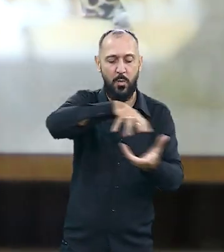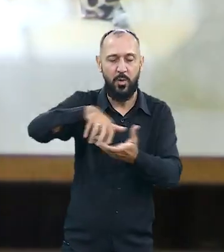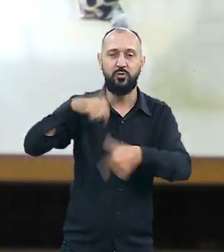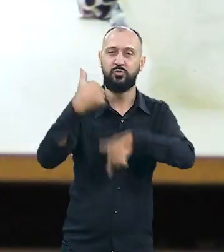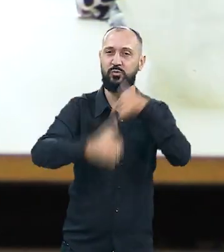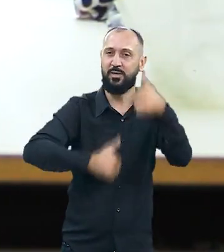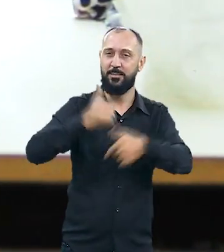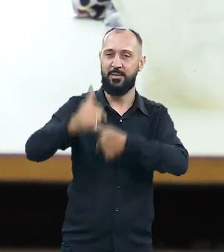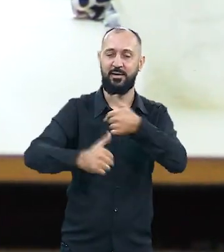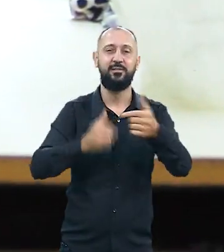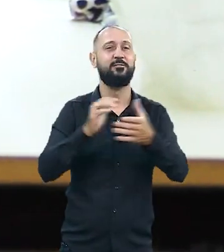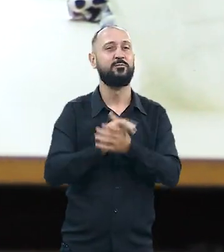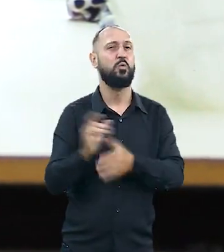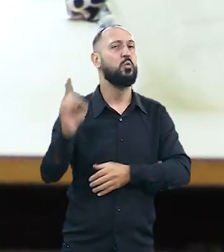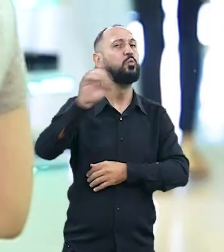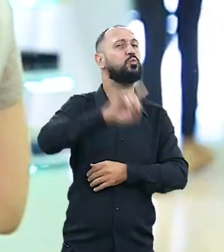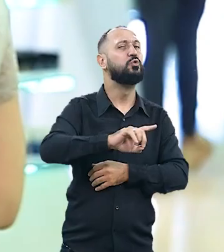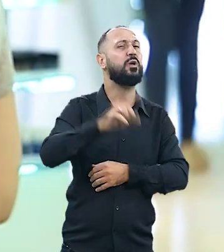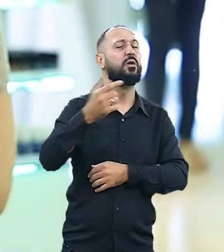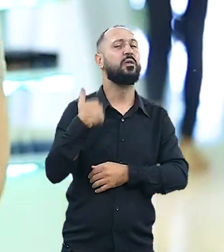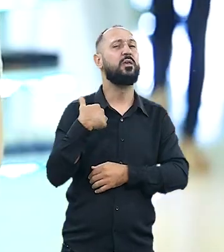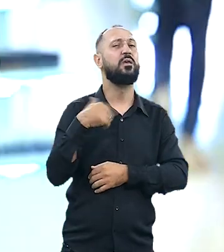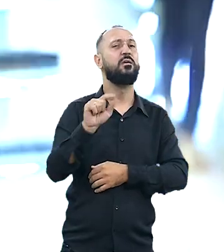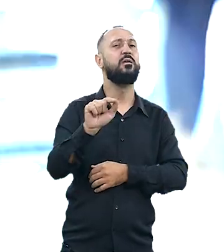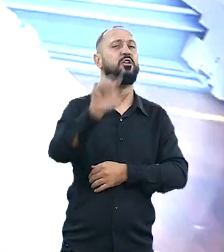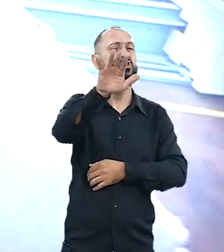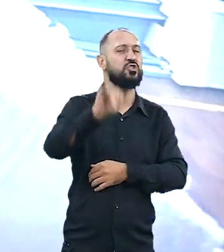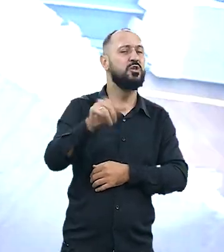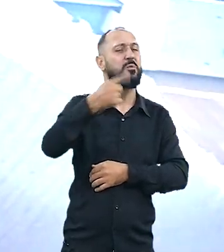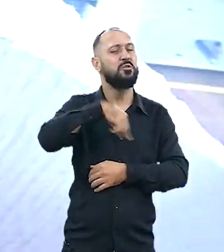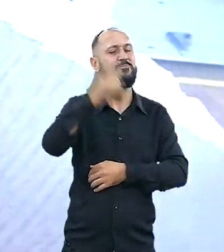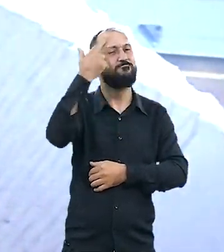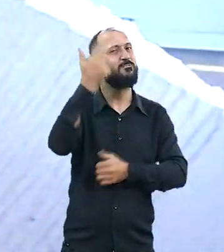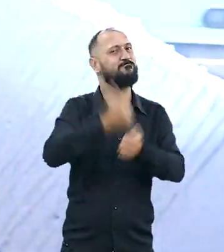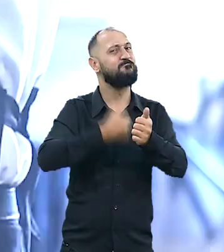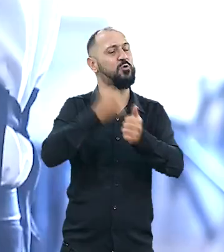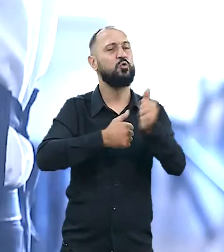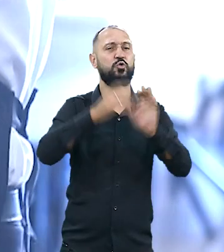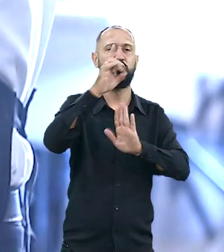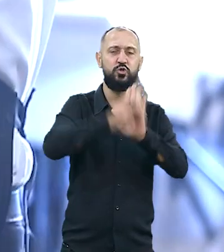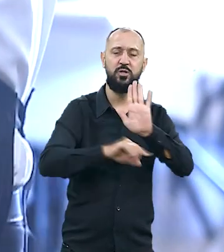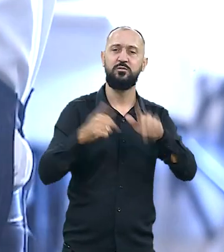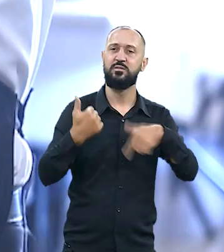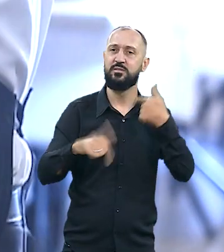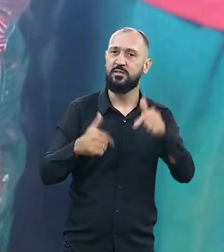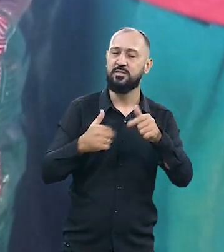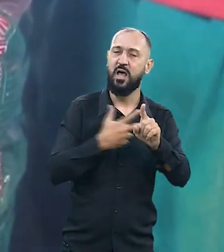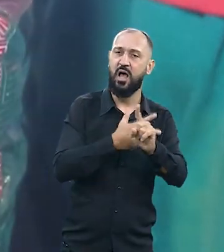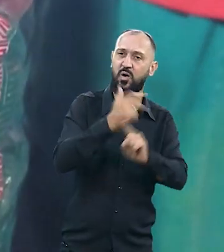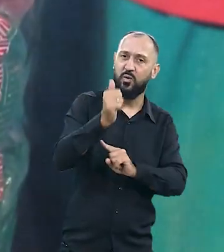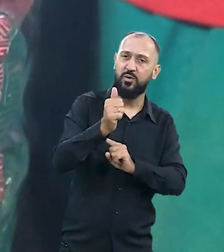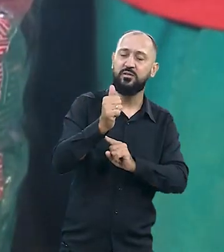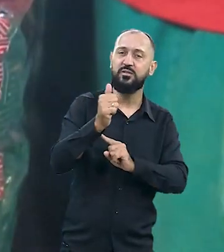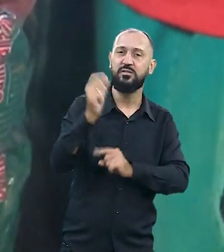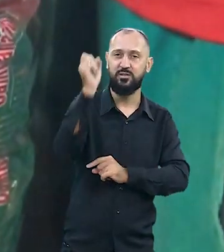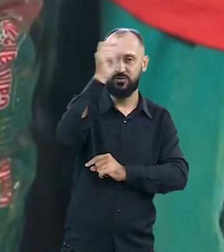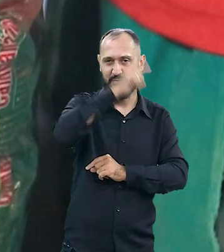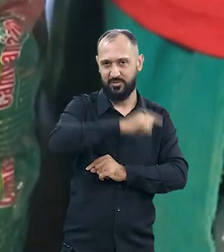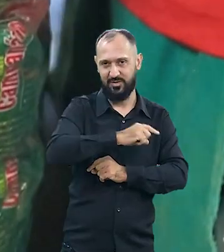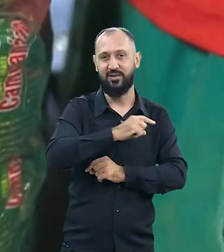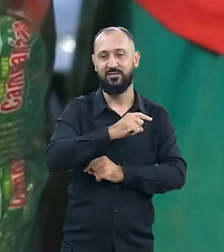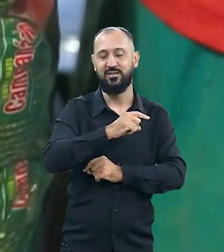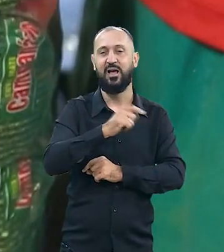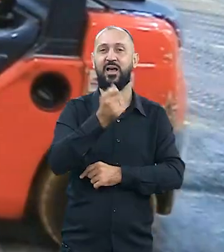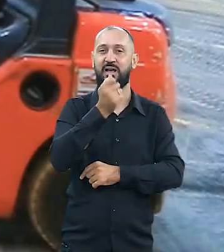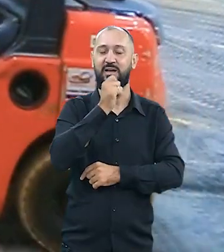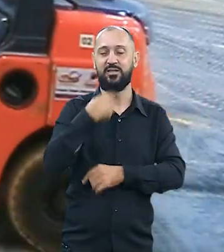Dia Internacional do Trabalho. Uma data que nos convida a refletir sobre os direitos trabalhistas, as conquistas e